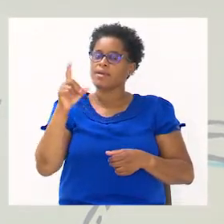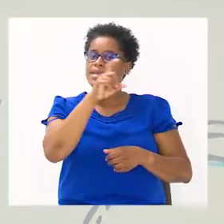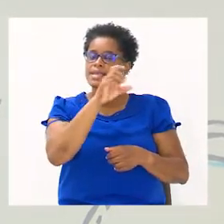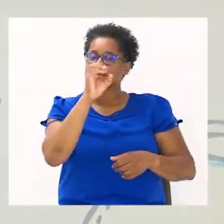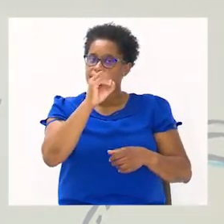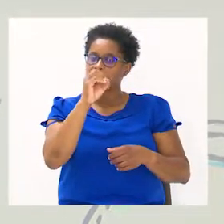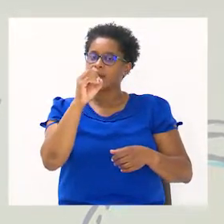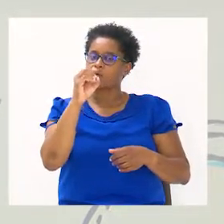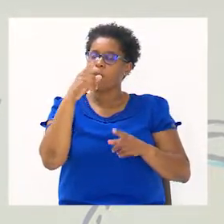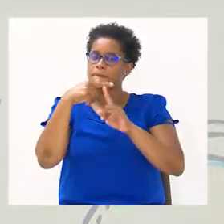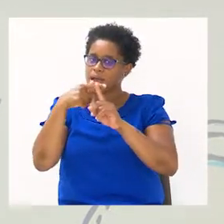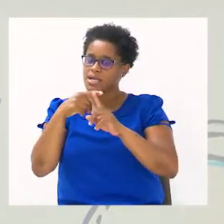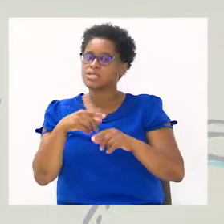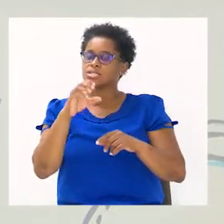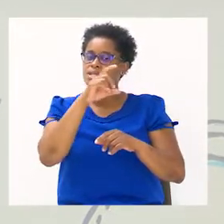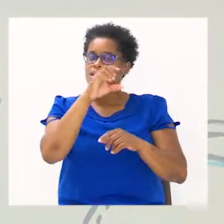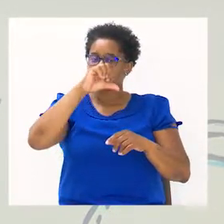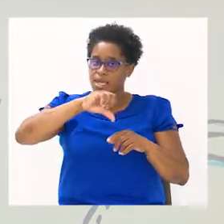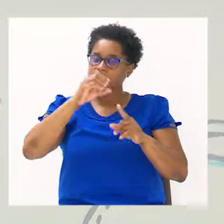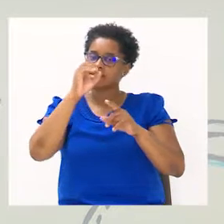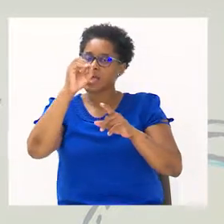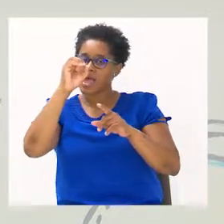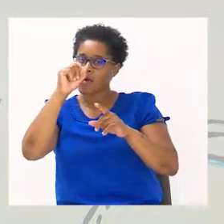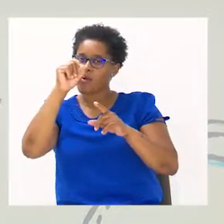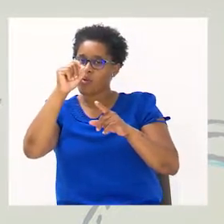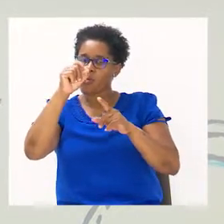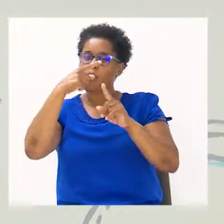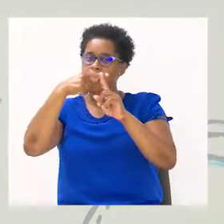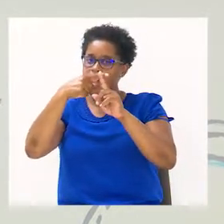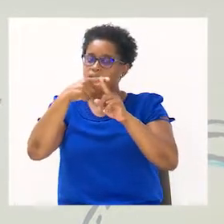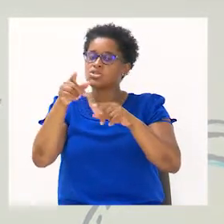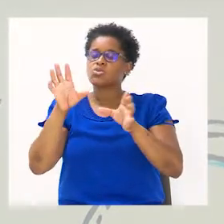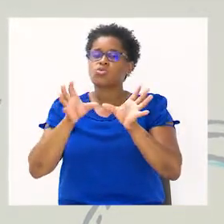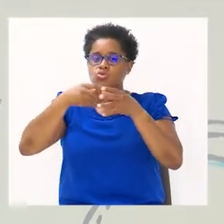Q0+, que é o conjunto dos números racionais não negativos.